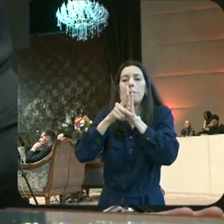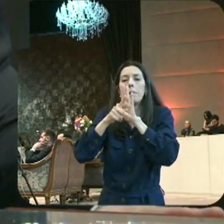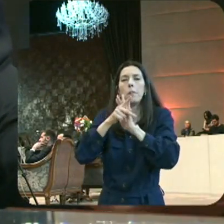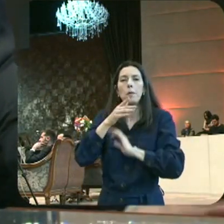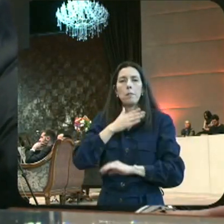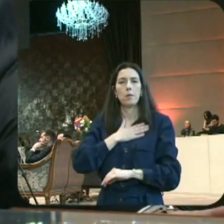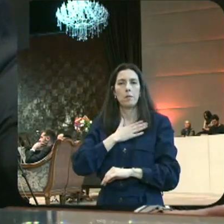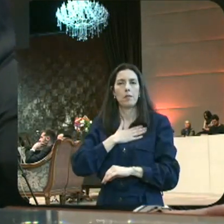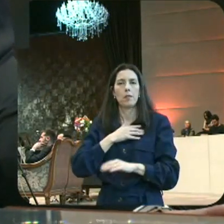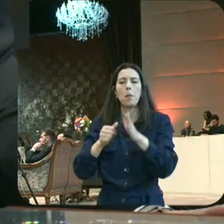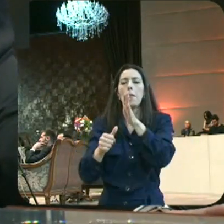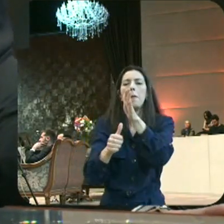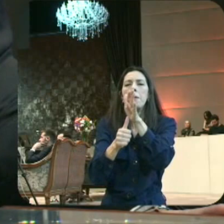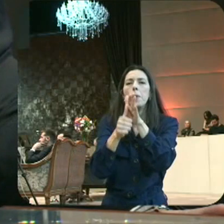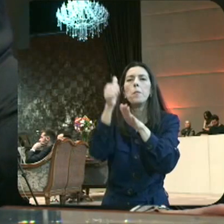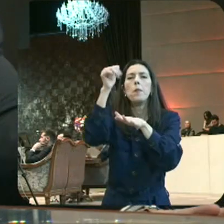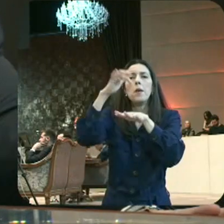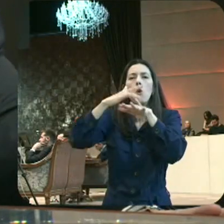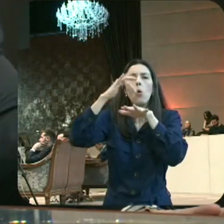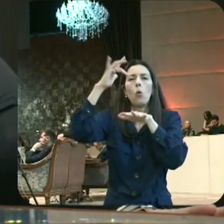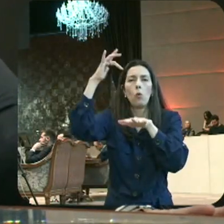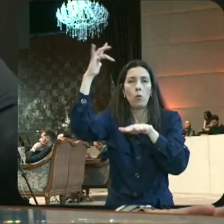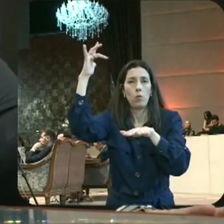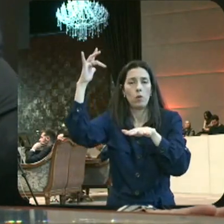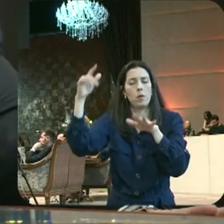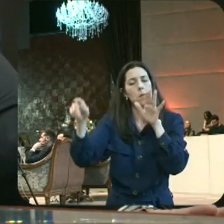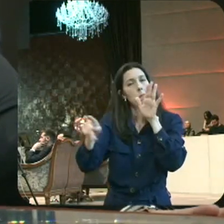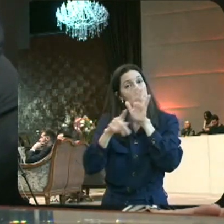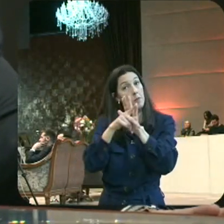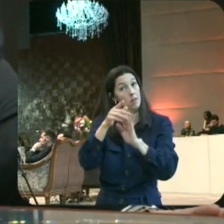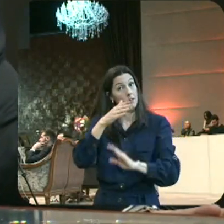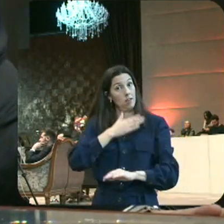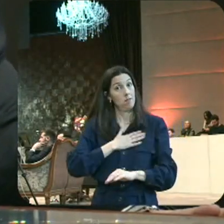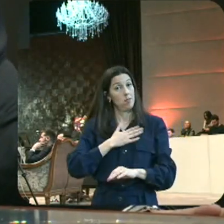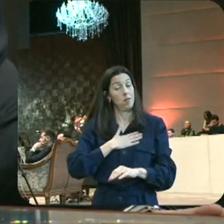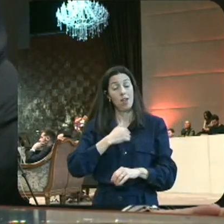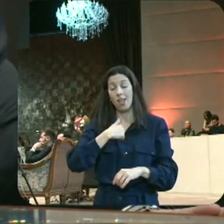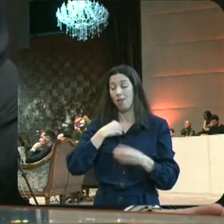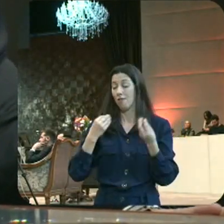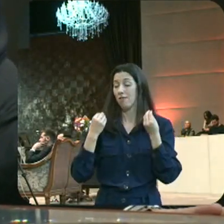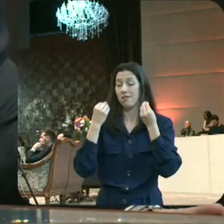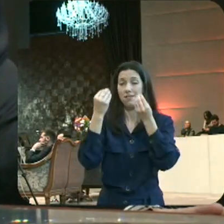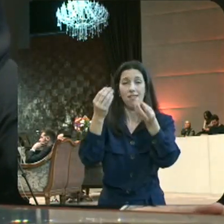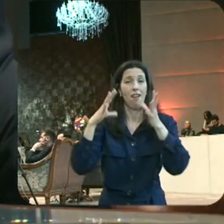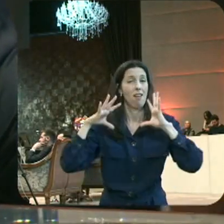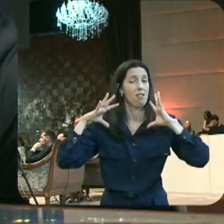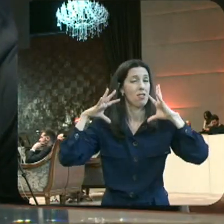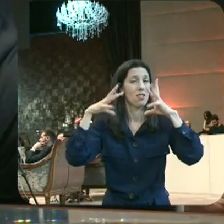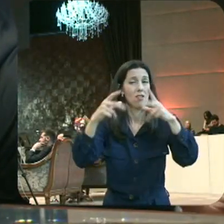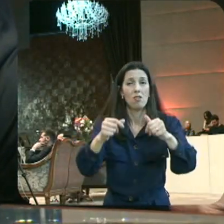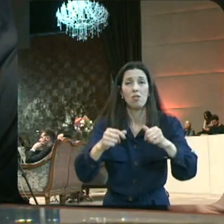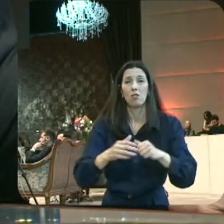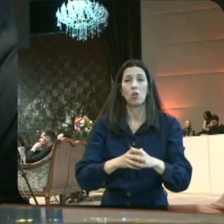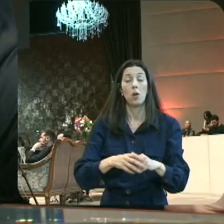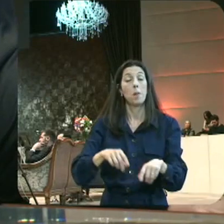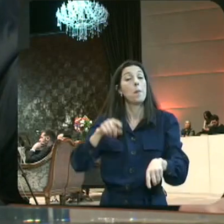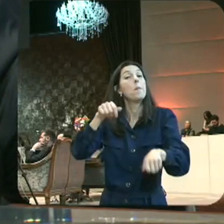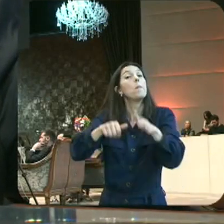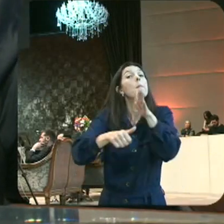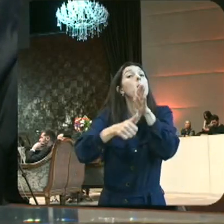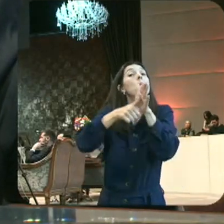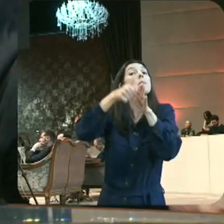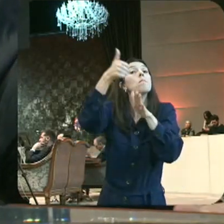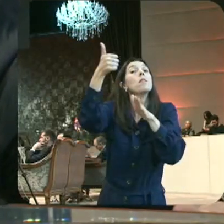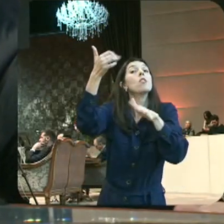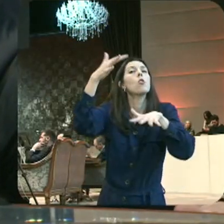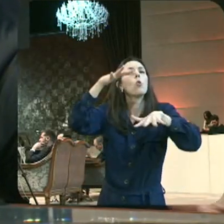primeiro ouro, primeira prata, porque eu vou te dar tudo, você vai consagrar a mim em reconhecimento